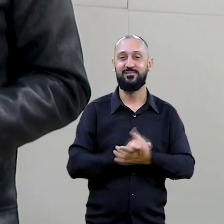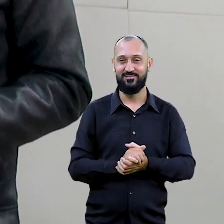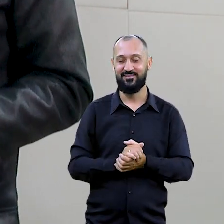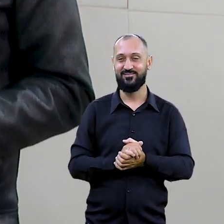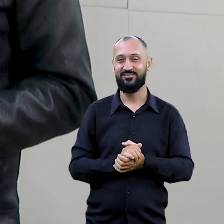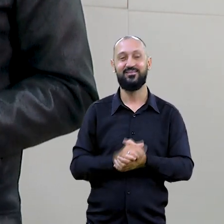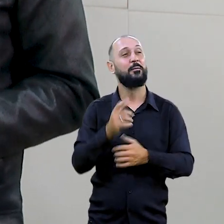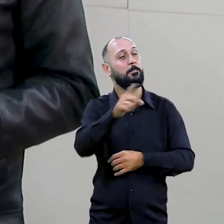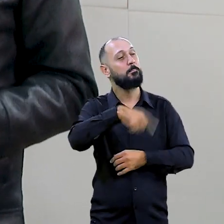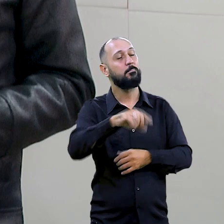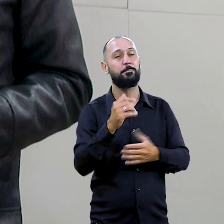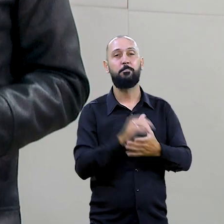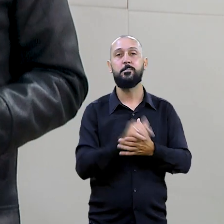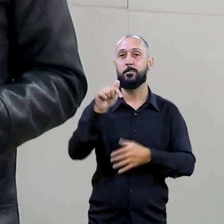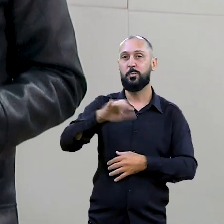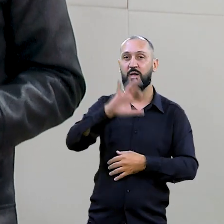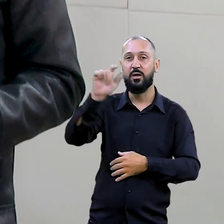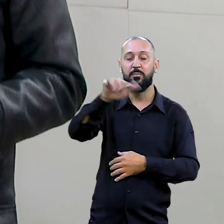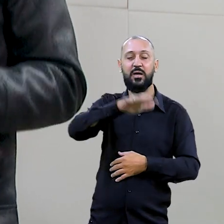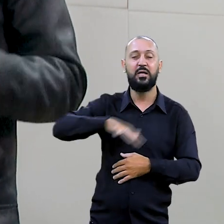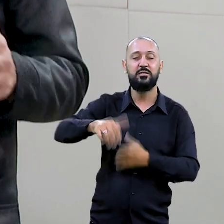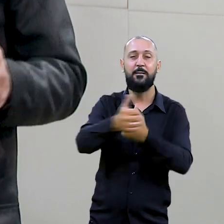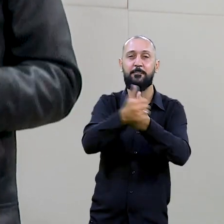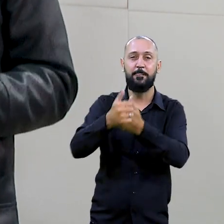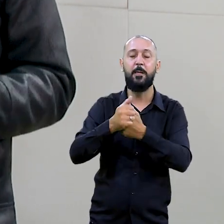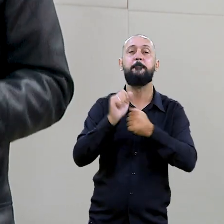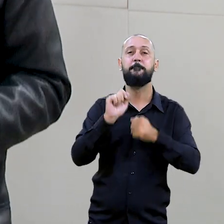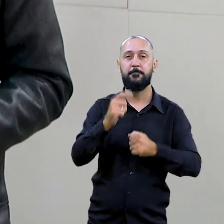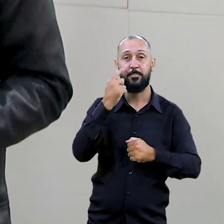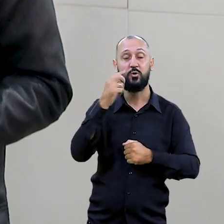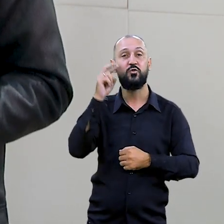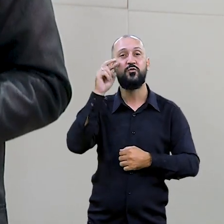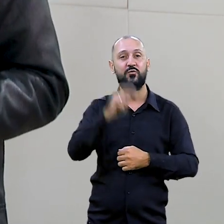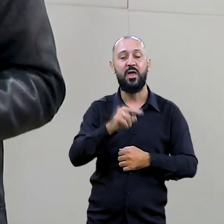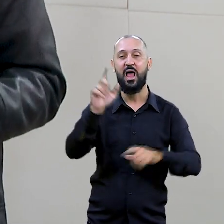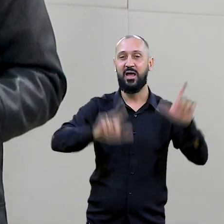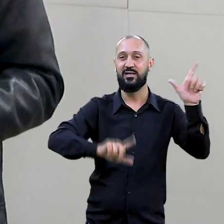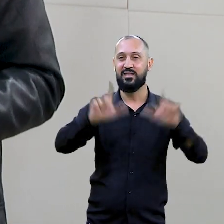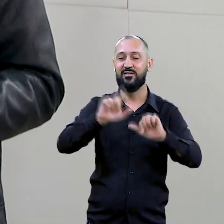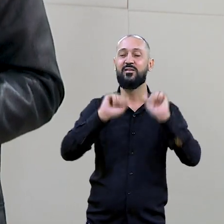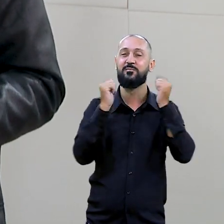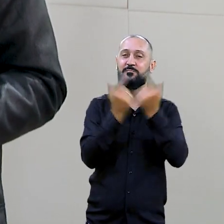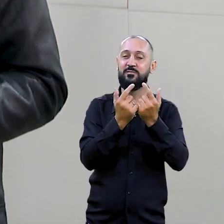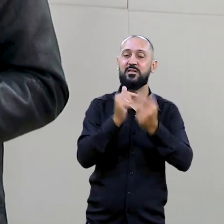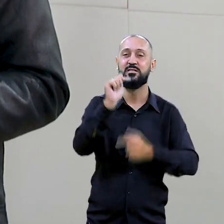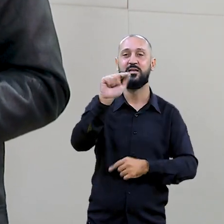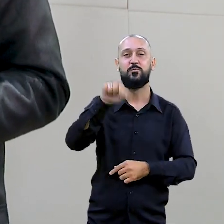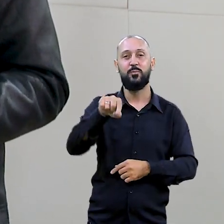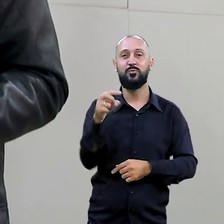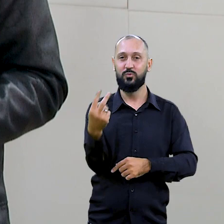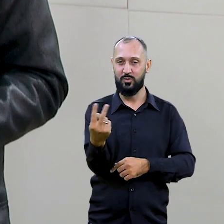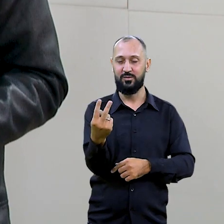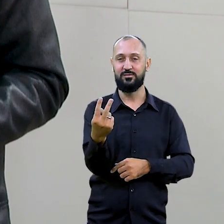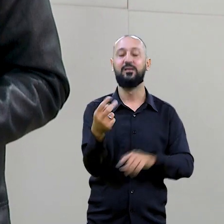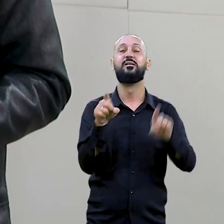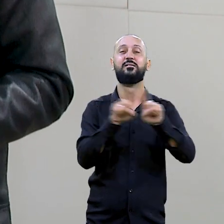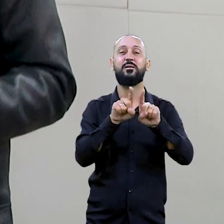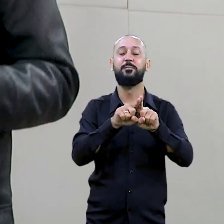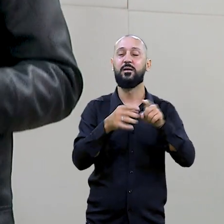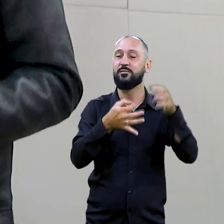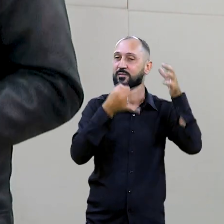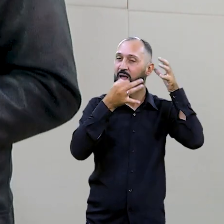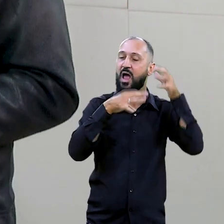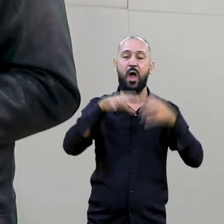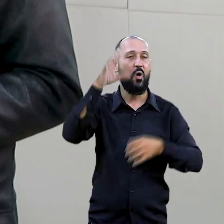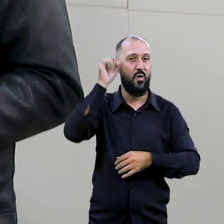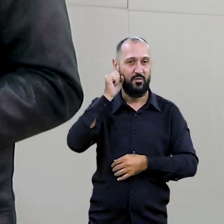canal, Paulo? Deixa para as pessoas. Aqui em Campo Grande região, você pode acessar, assistir a TV Assembleia pelo canal 7.2 e